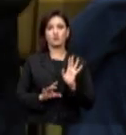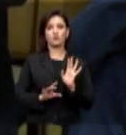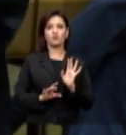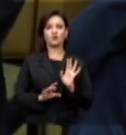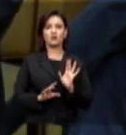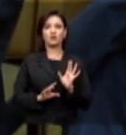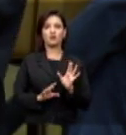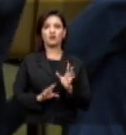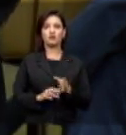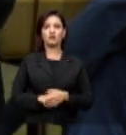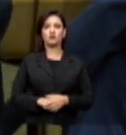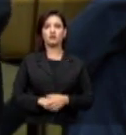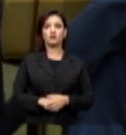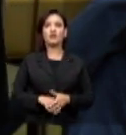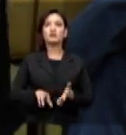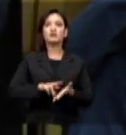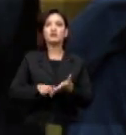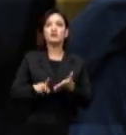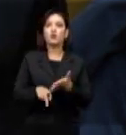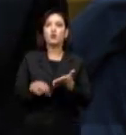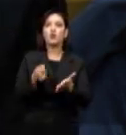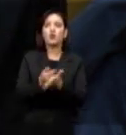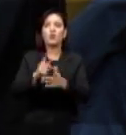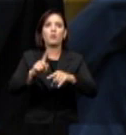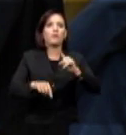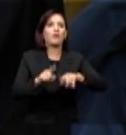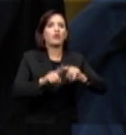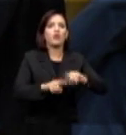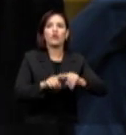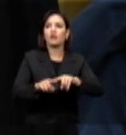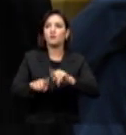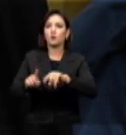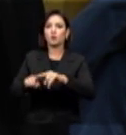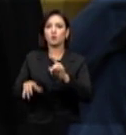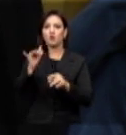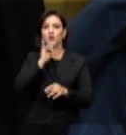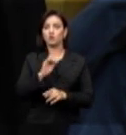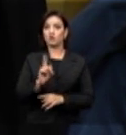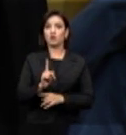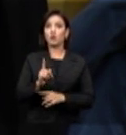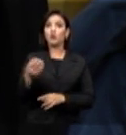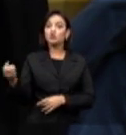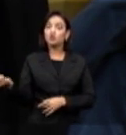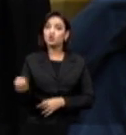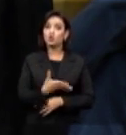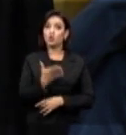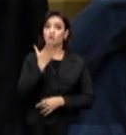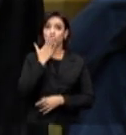é adquirir material para escritório. É um novo tipo